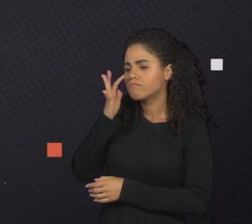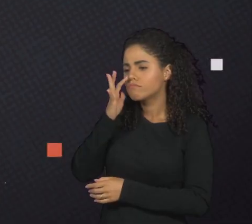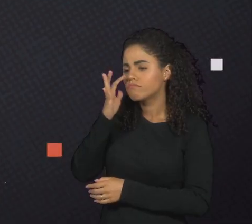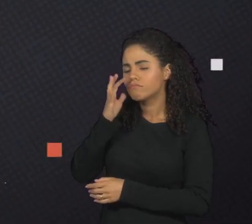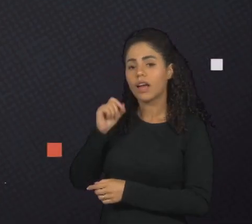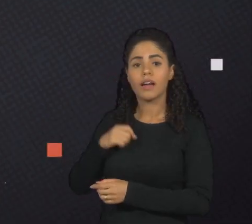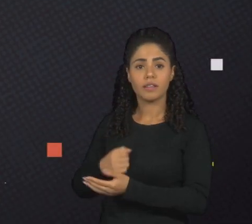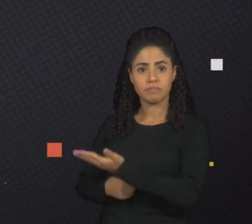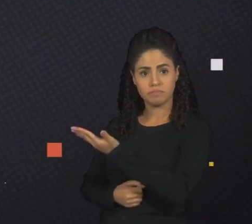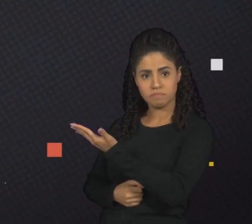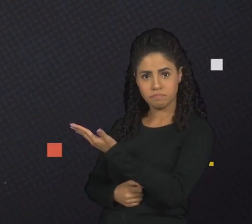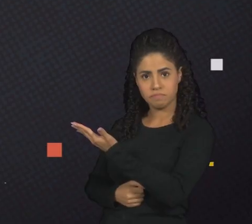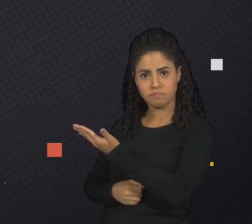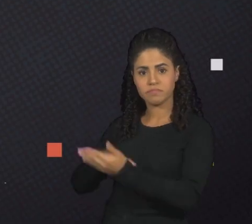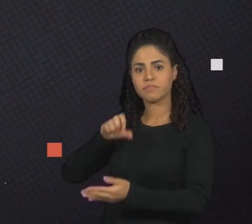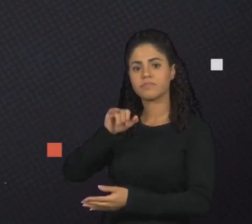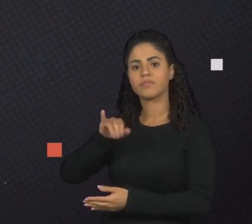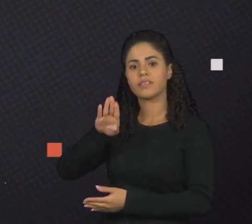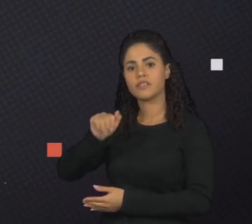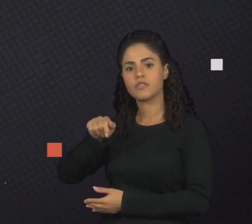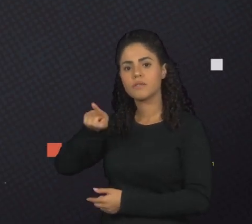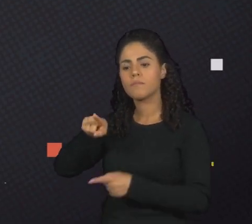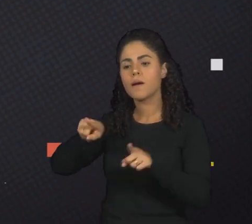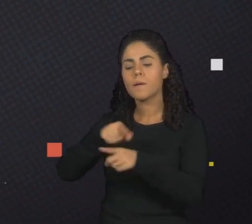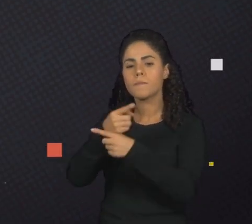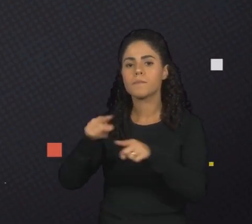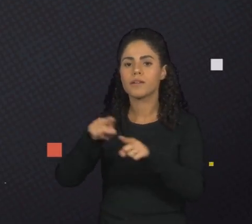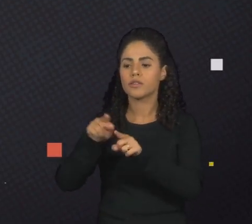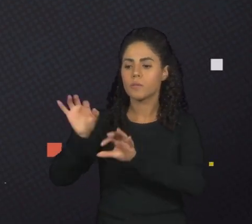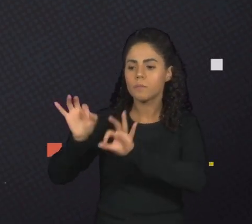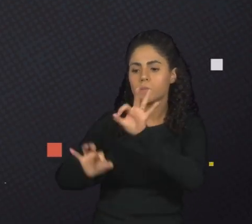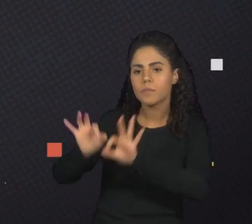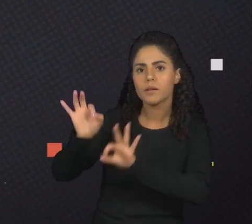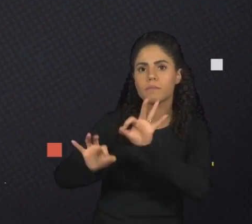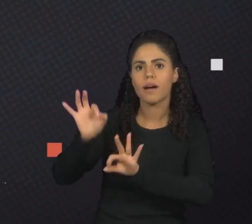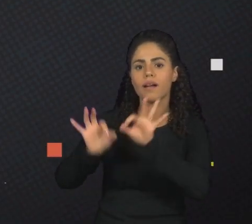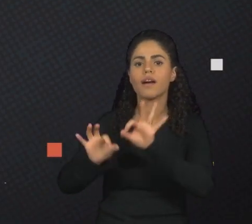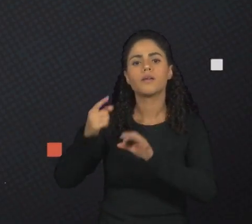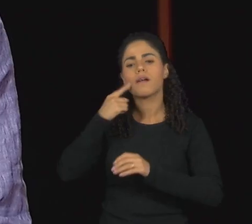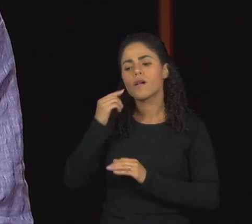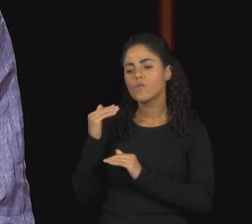Siba. A música se chama Preparando o Salto.